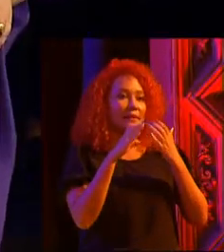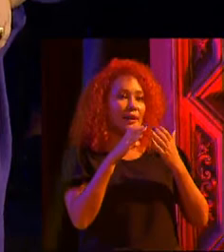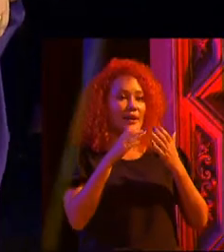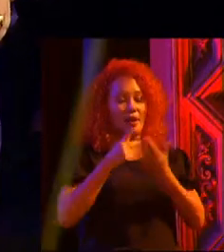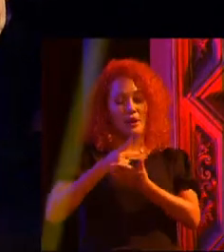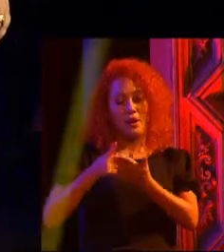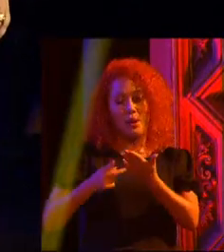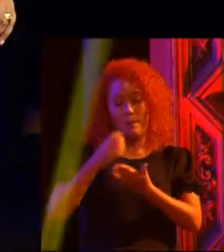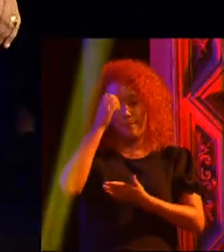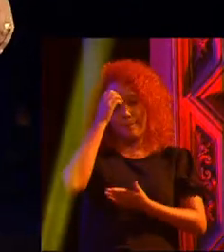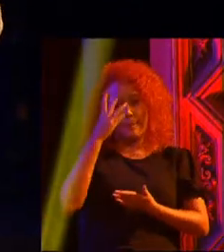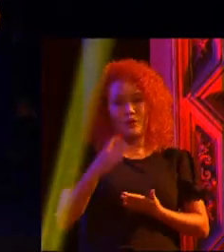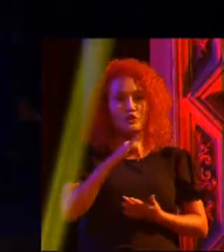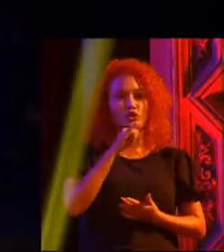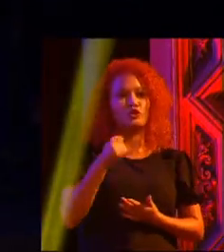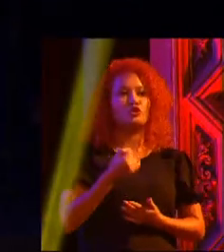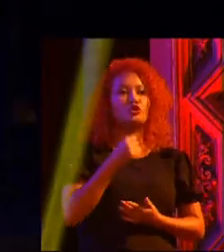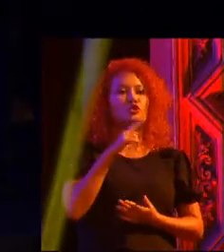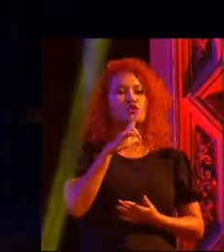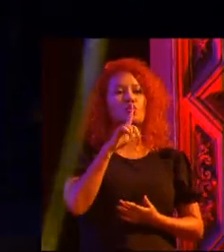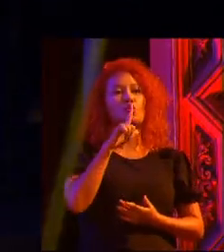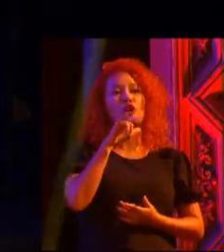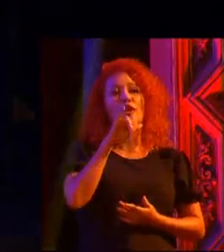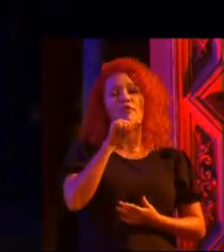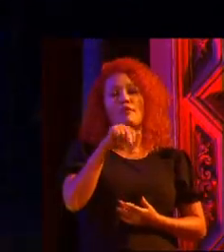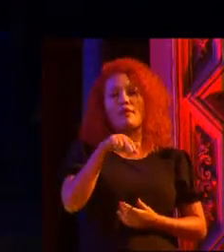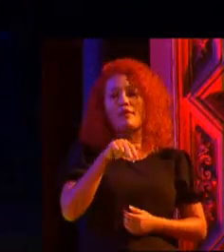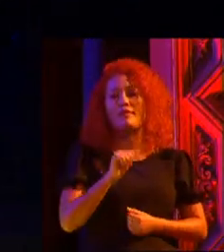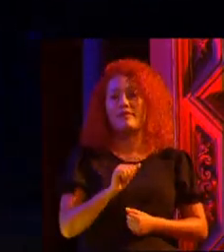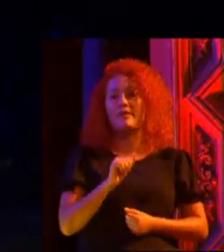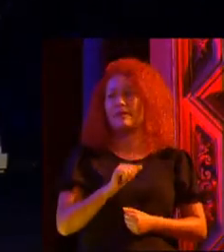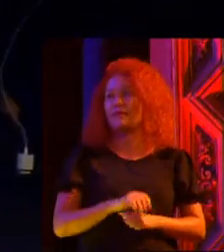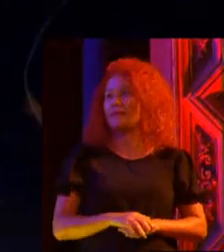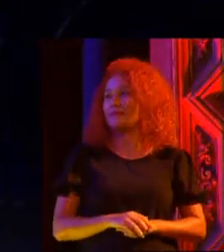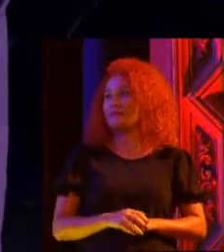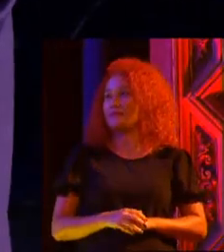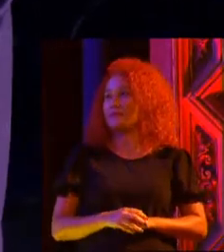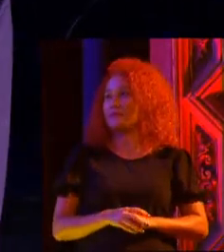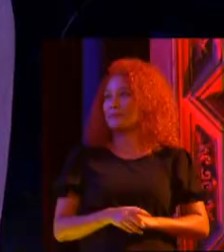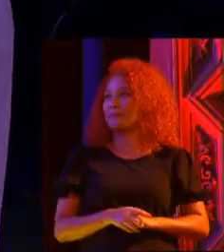compositora Juliana Sinimburi e o cantor Tiago Costa.